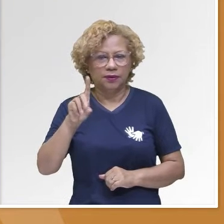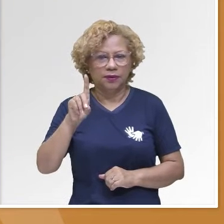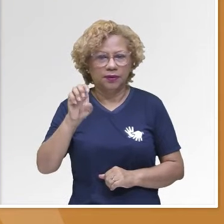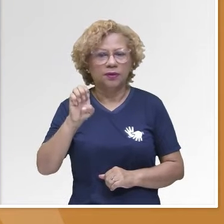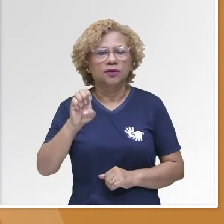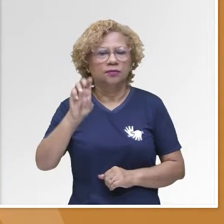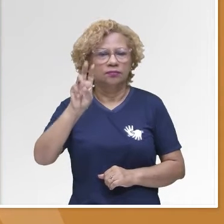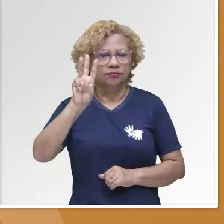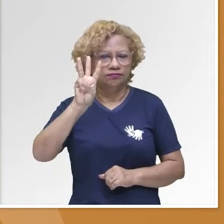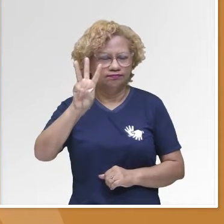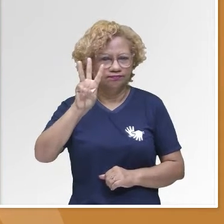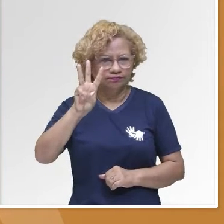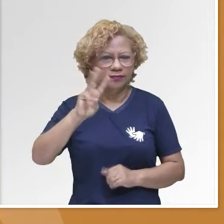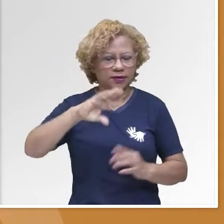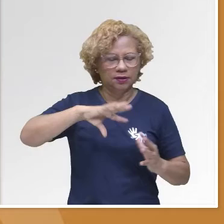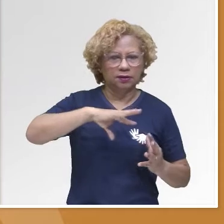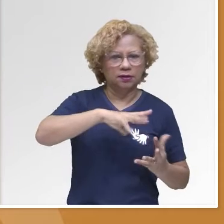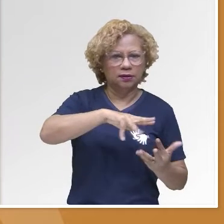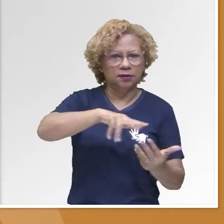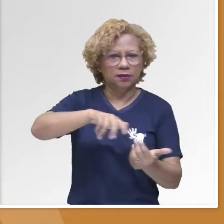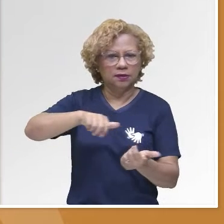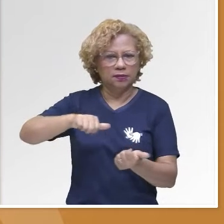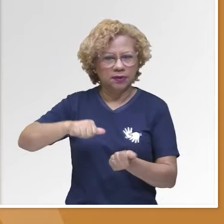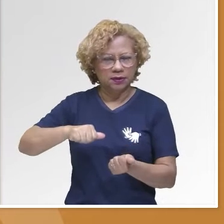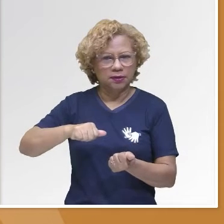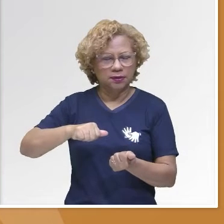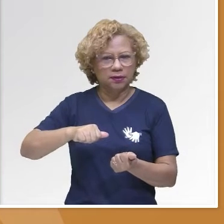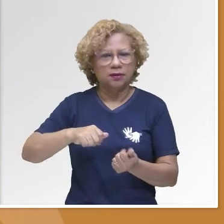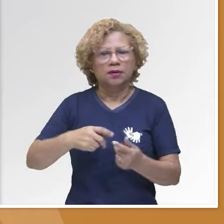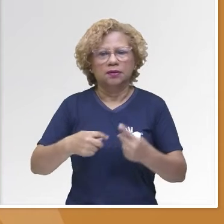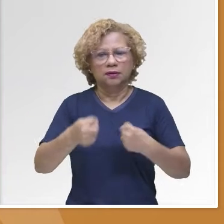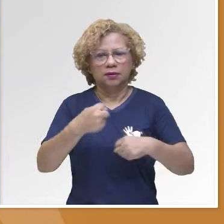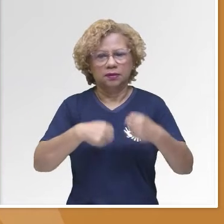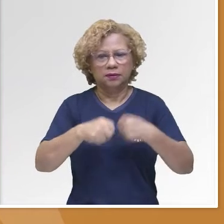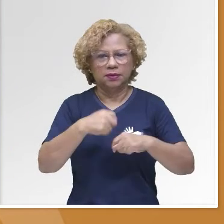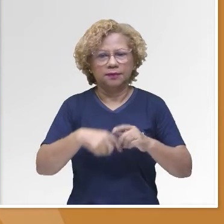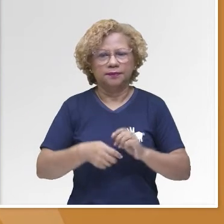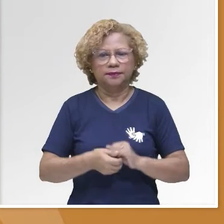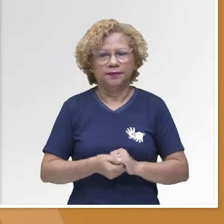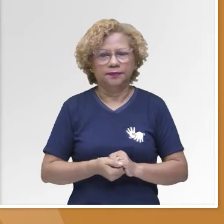Unidade 3, Globalização e Economia.